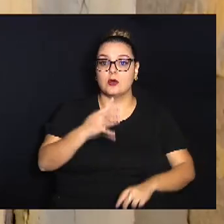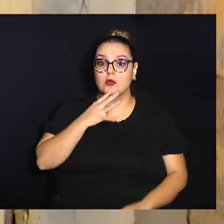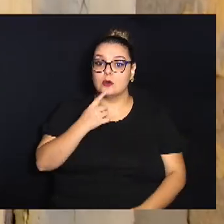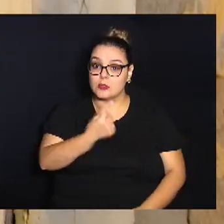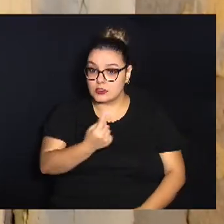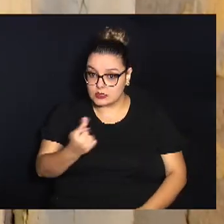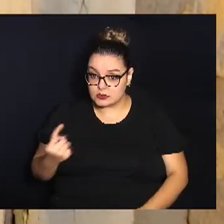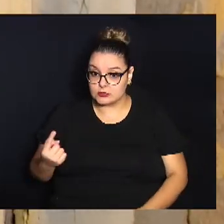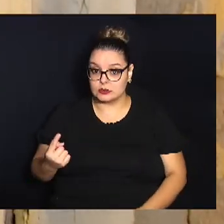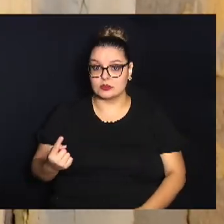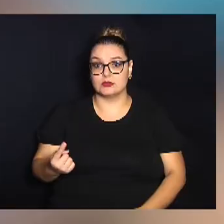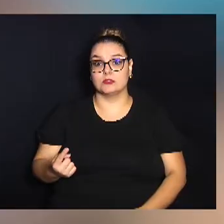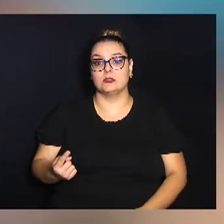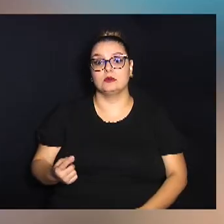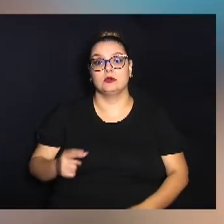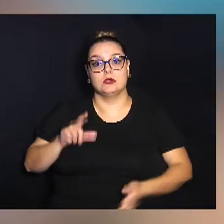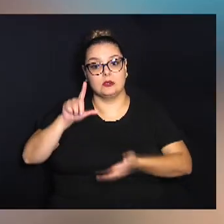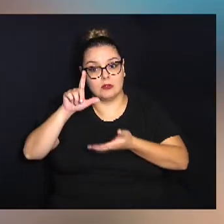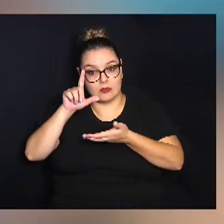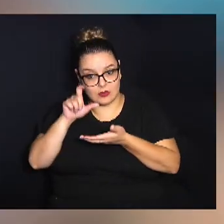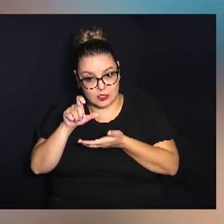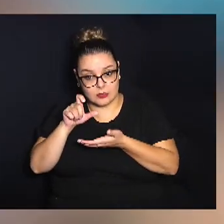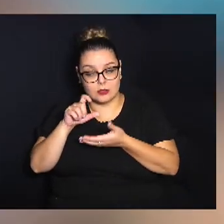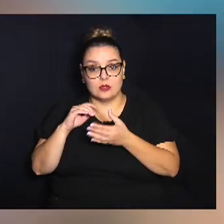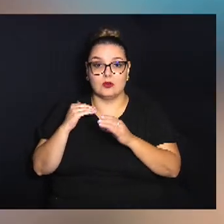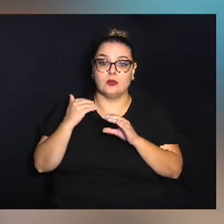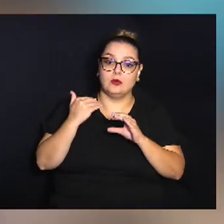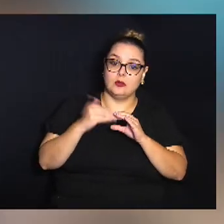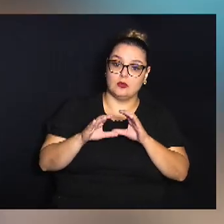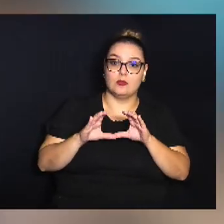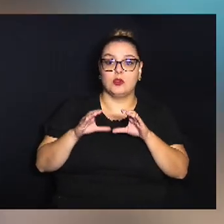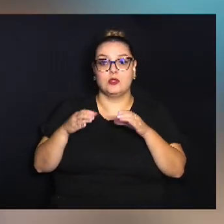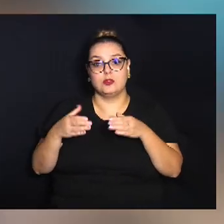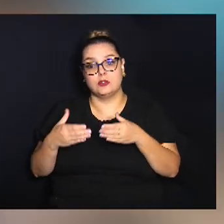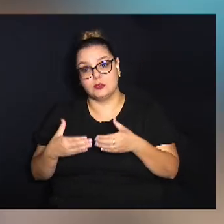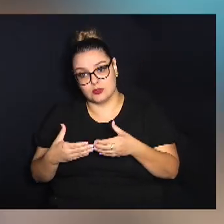dos animais. Então eu fotografo, eu mando para o grupo